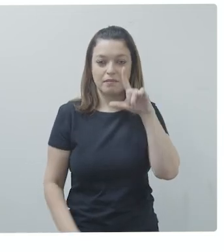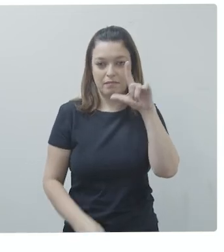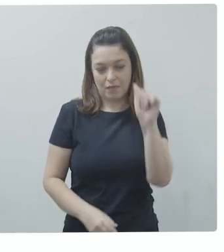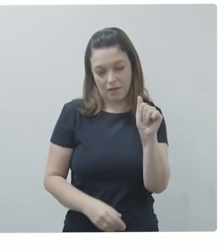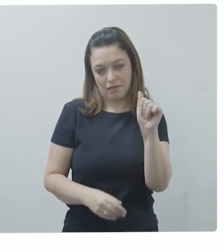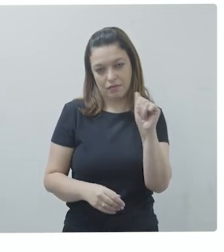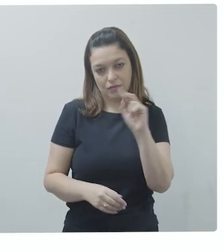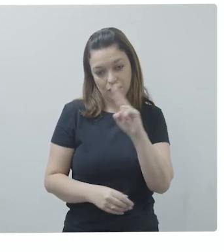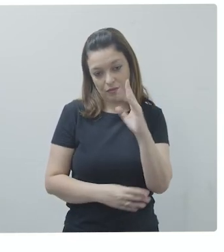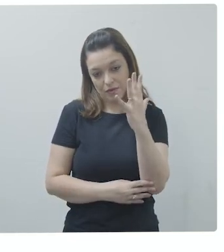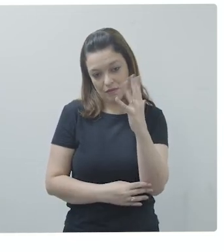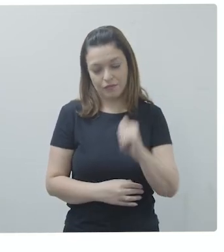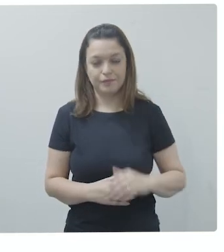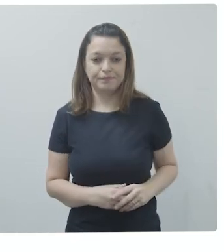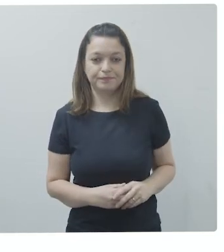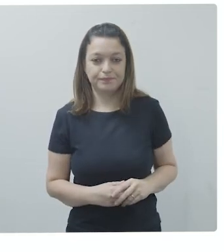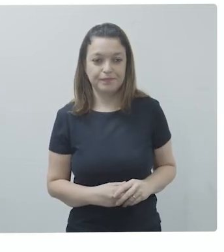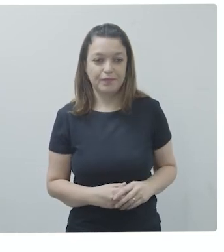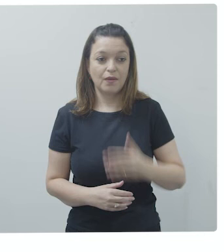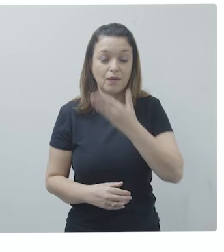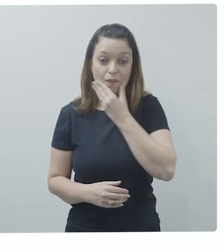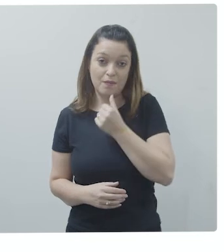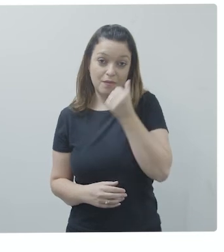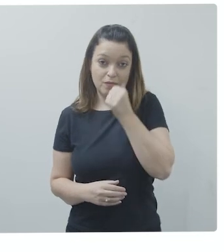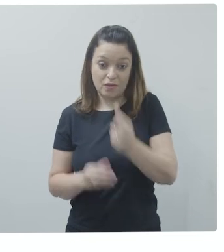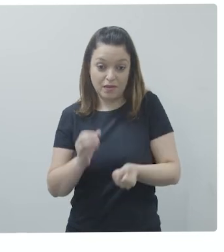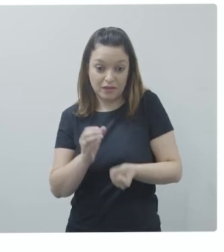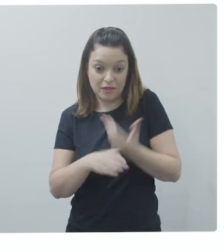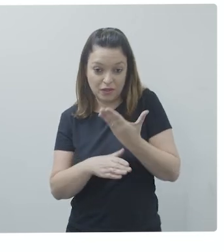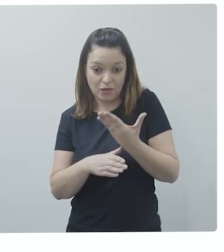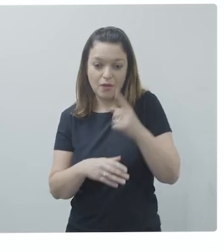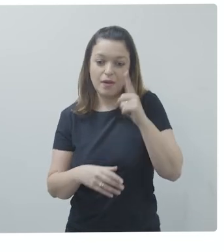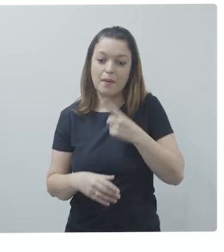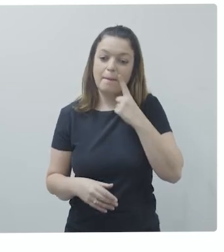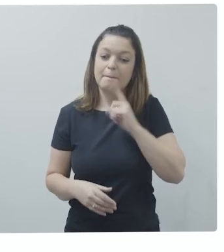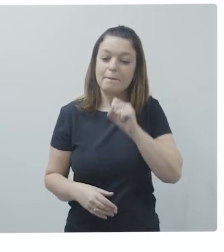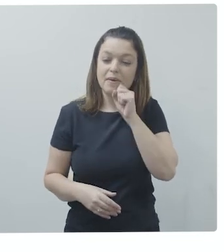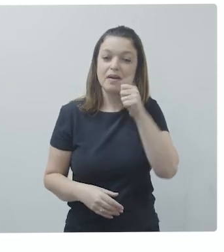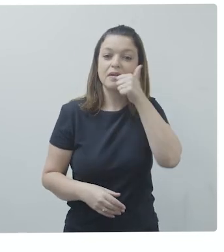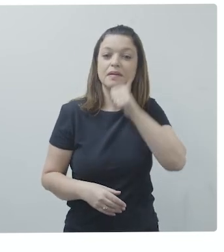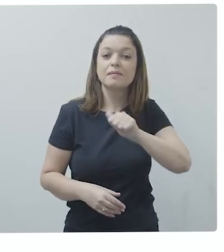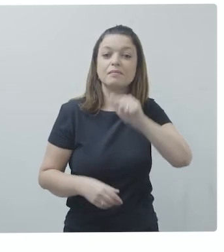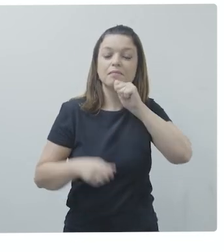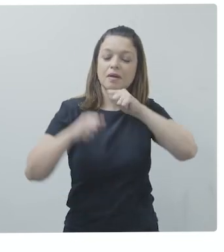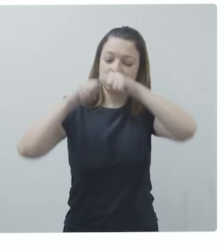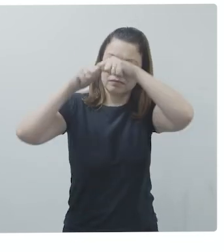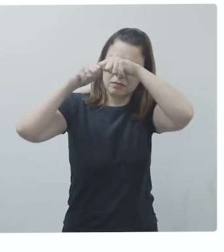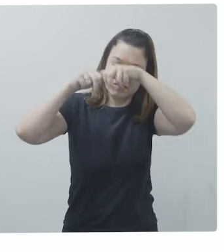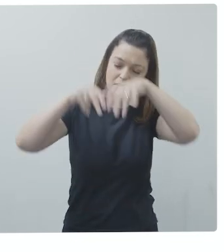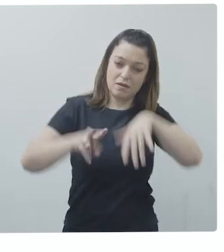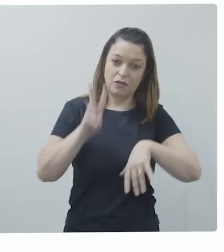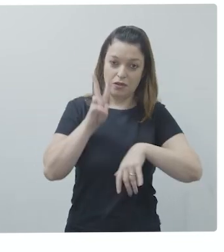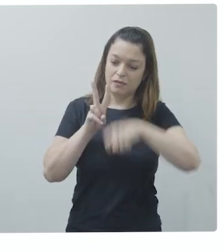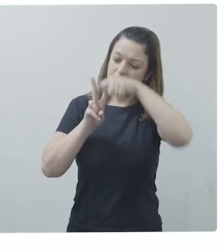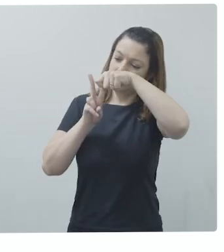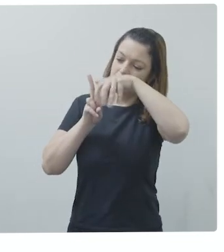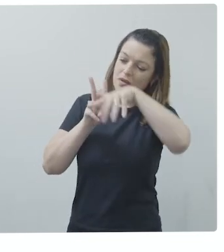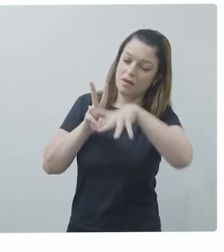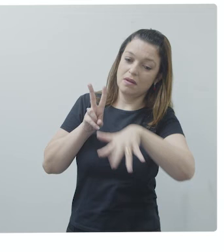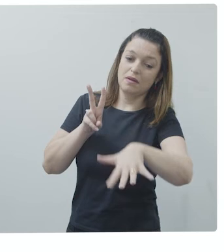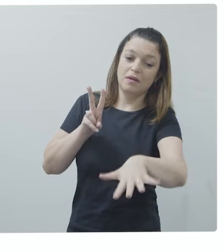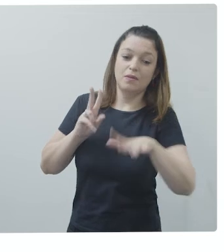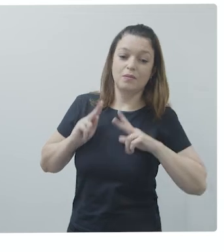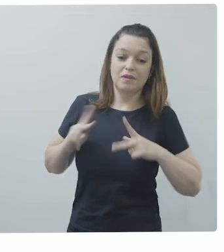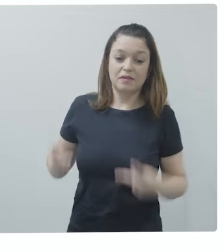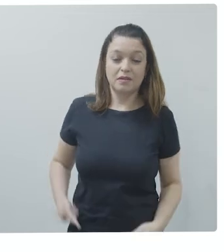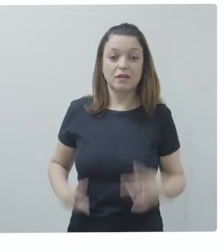Homo. Ask e Embla foram o pai e a mãe de toda a humanidade. Todo ser humano deve sua vida a